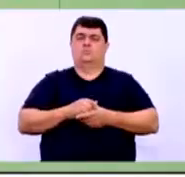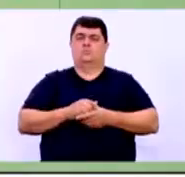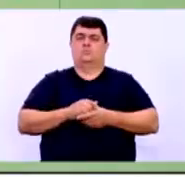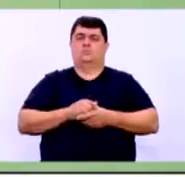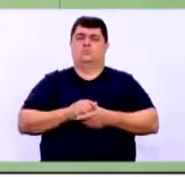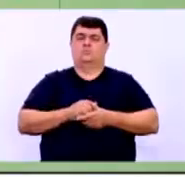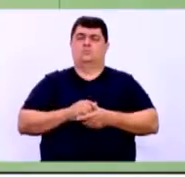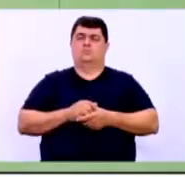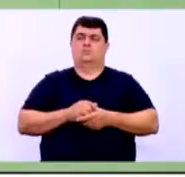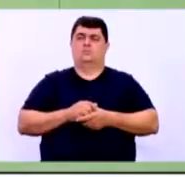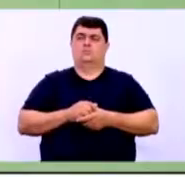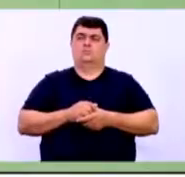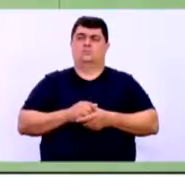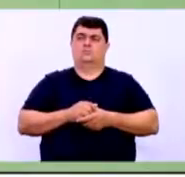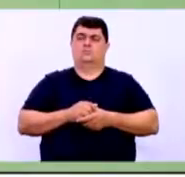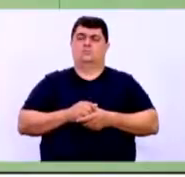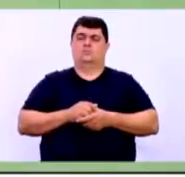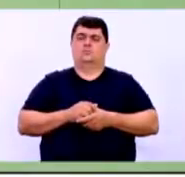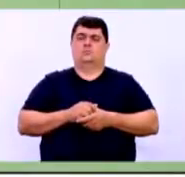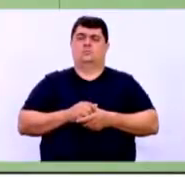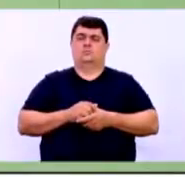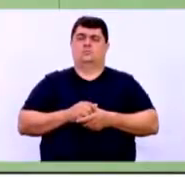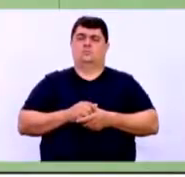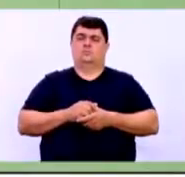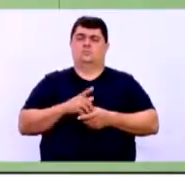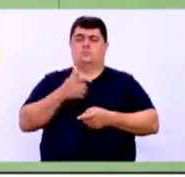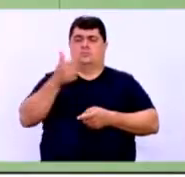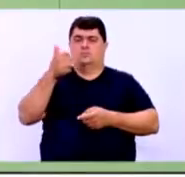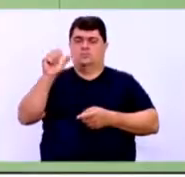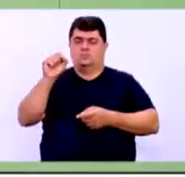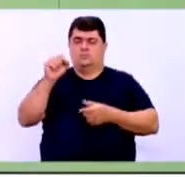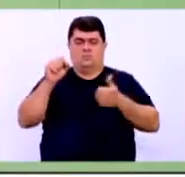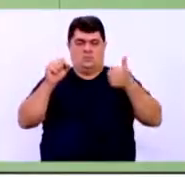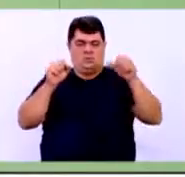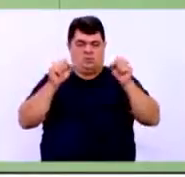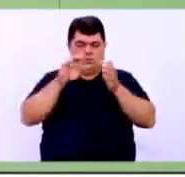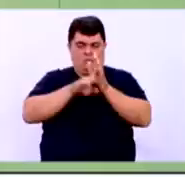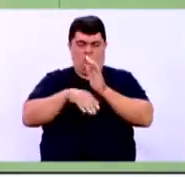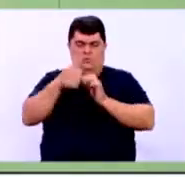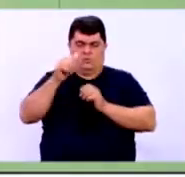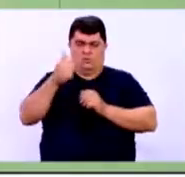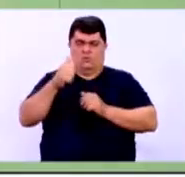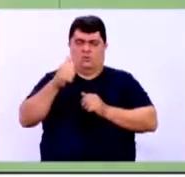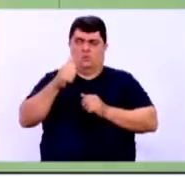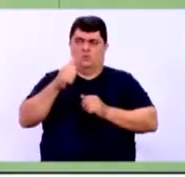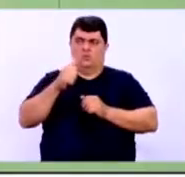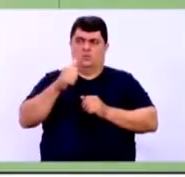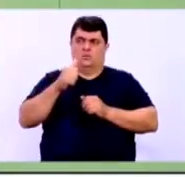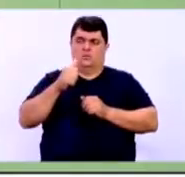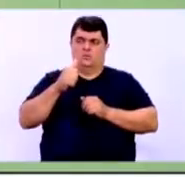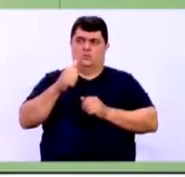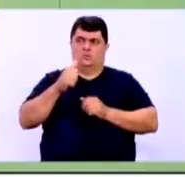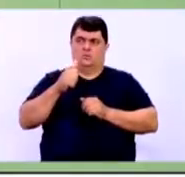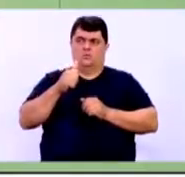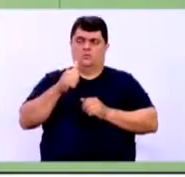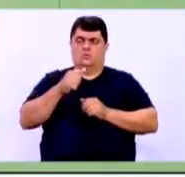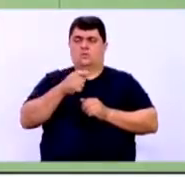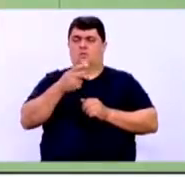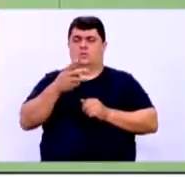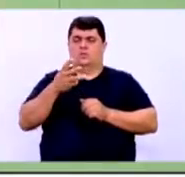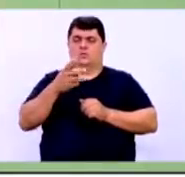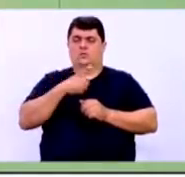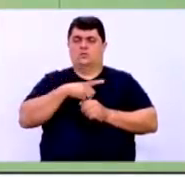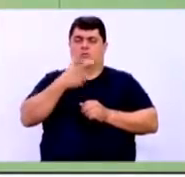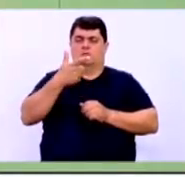11. 11 do quê? Dos 18. Qual é o valor que eu vou utilizar aqui como custo da mercadoria vendida? O